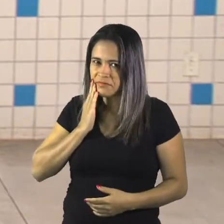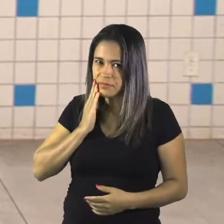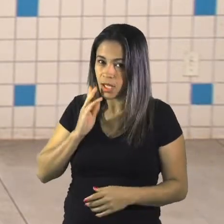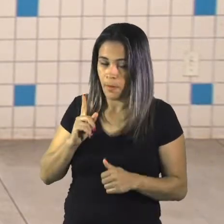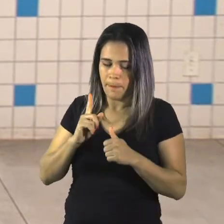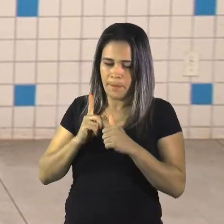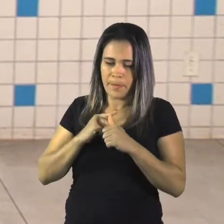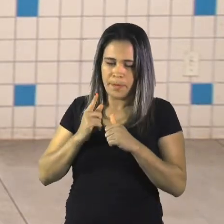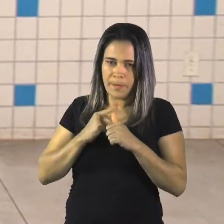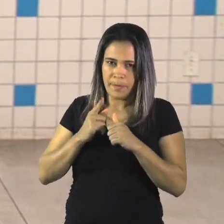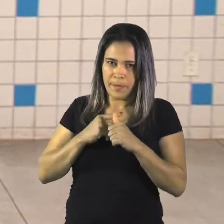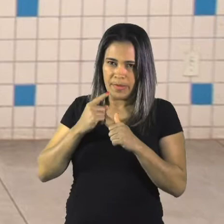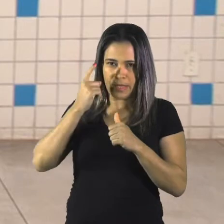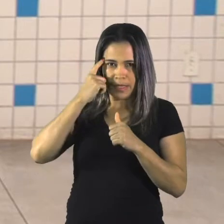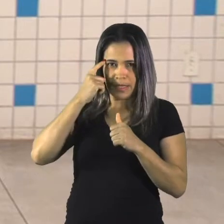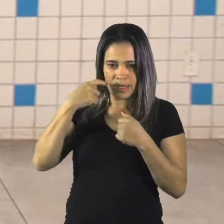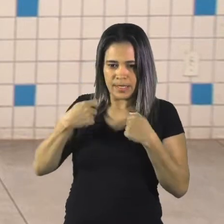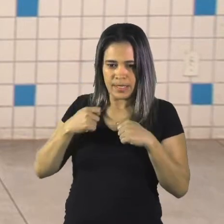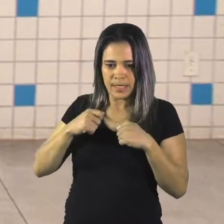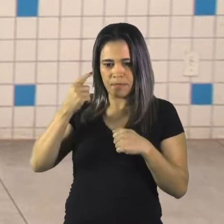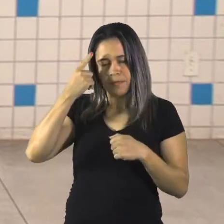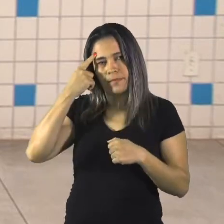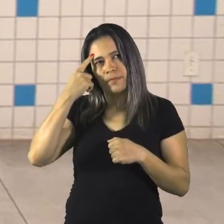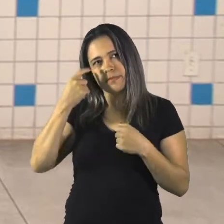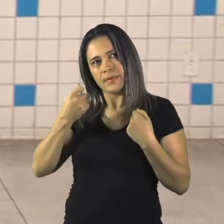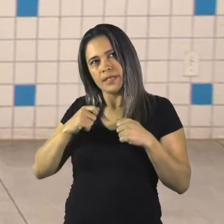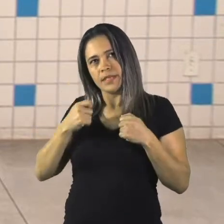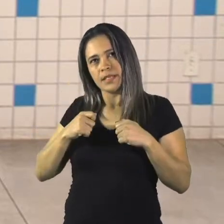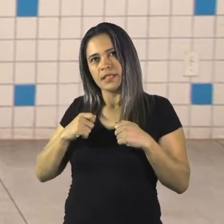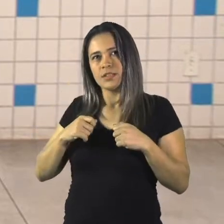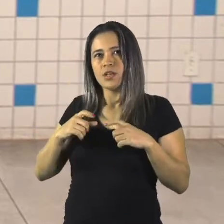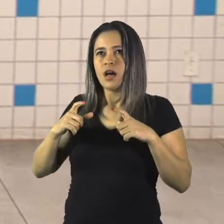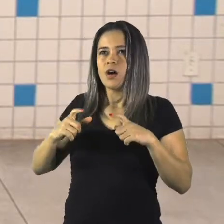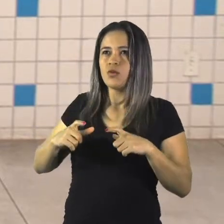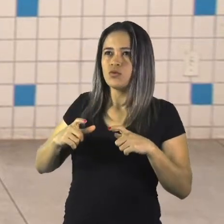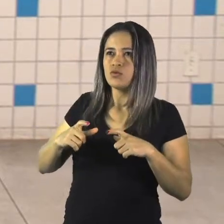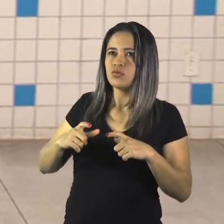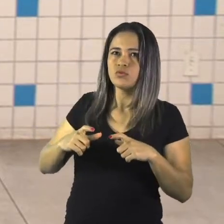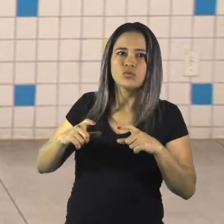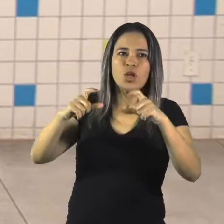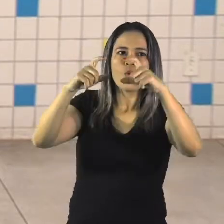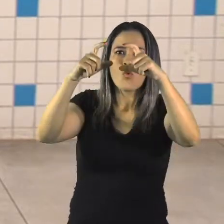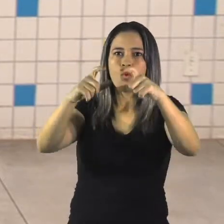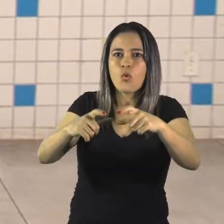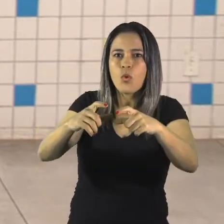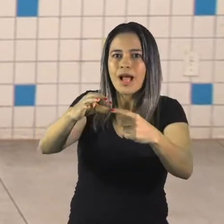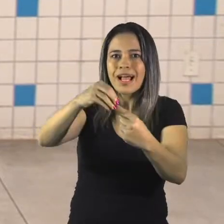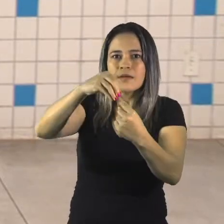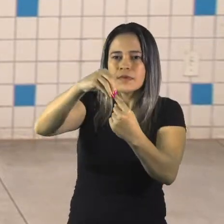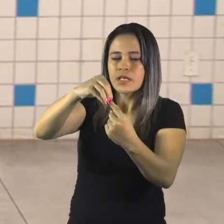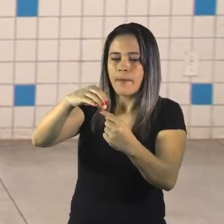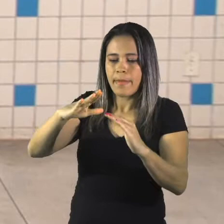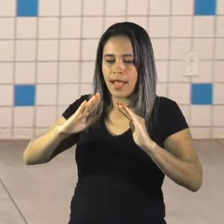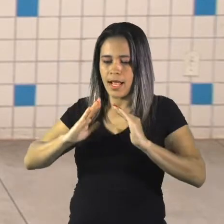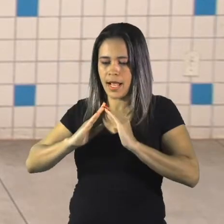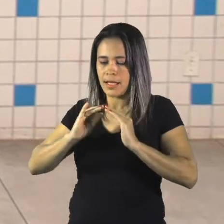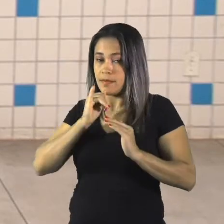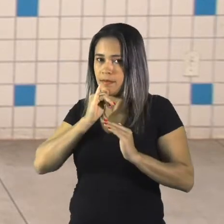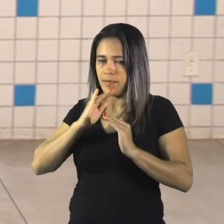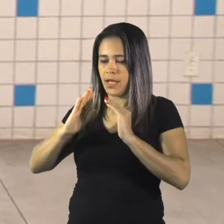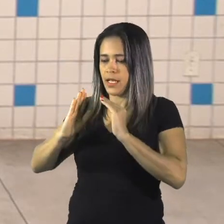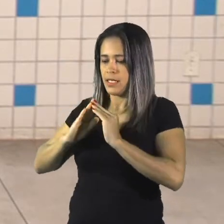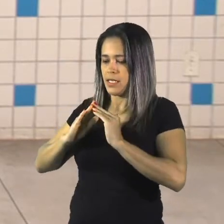vai precisar entender que você precisa ter pontos de referência, né? Então a minha casa está localizada num